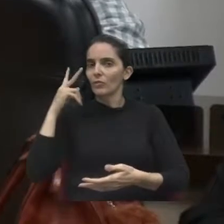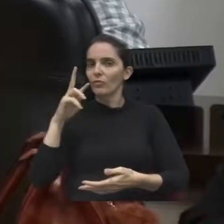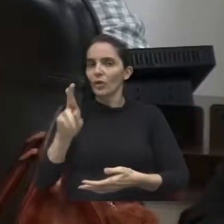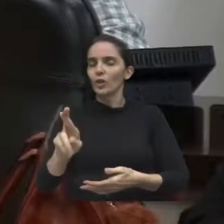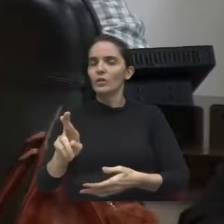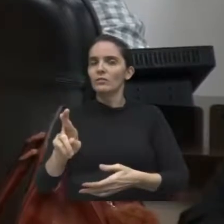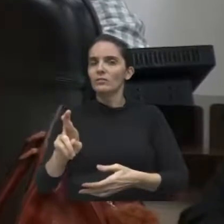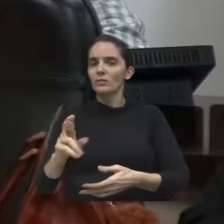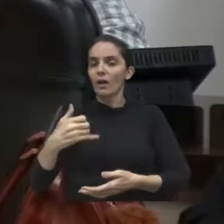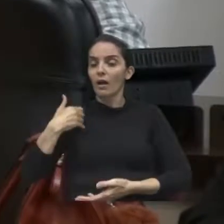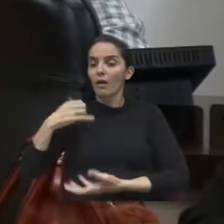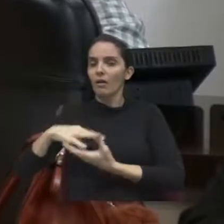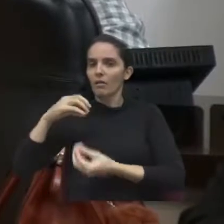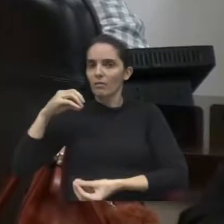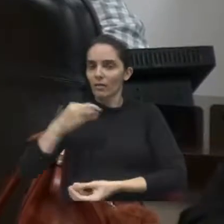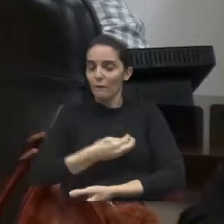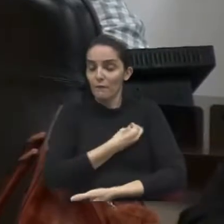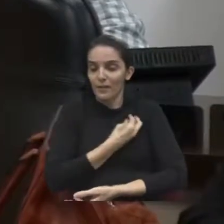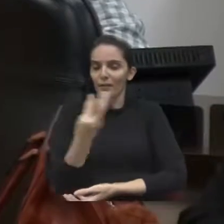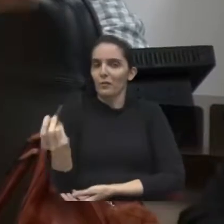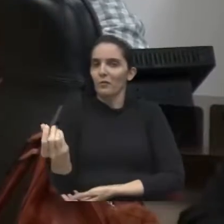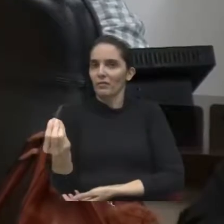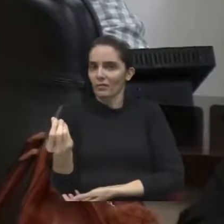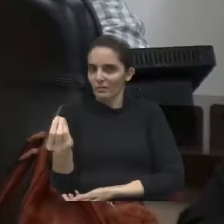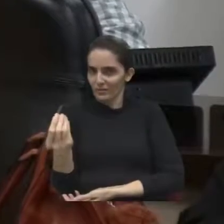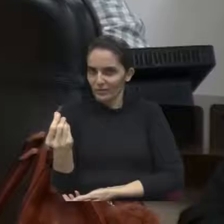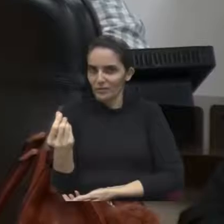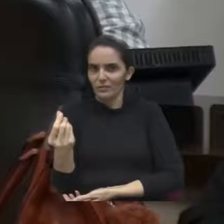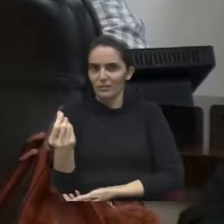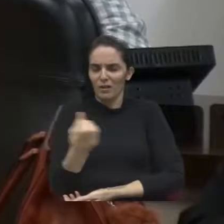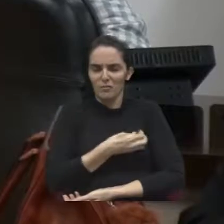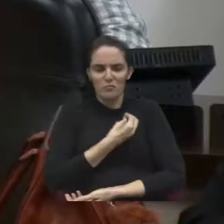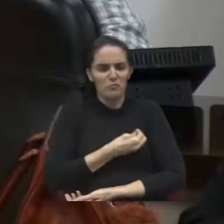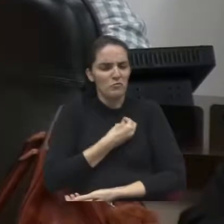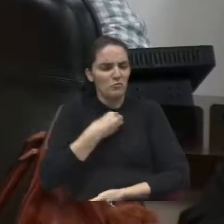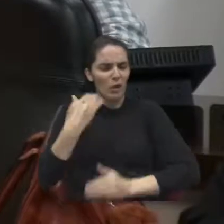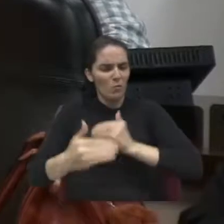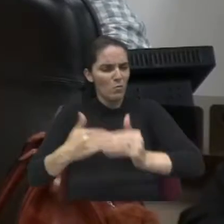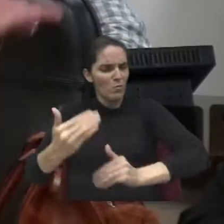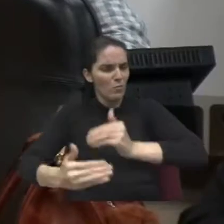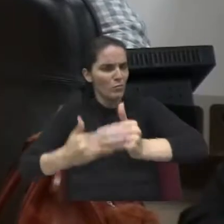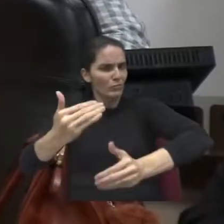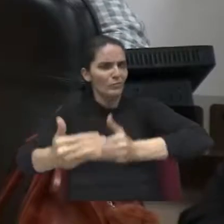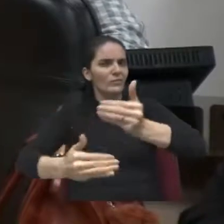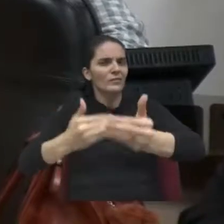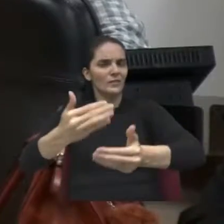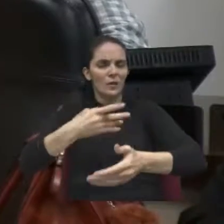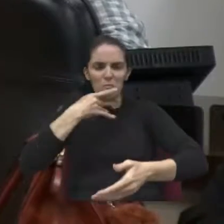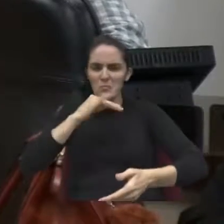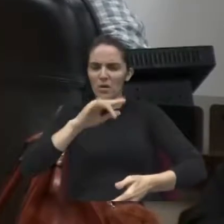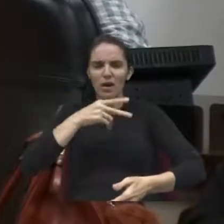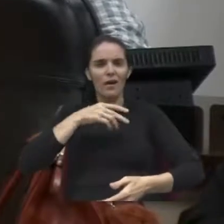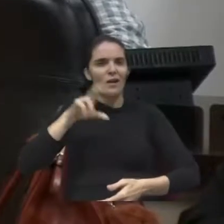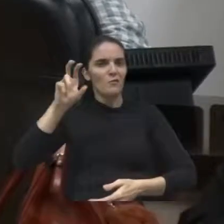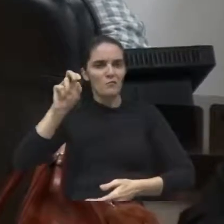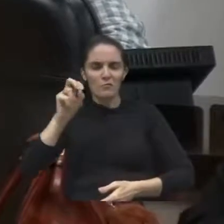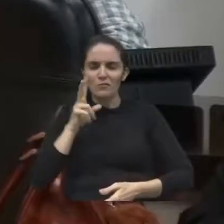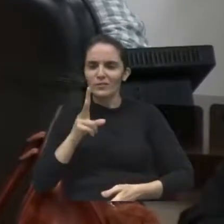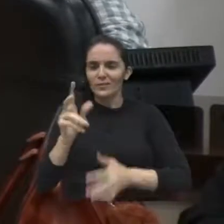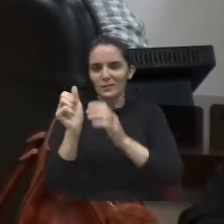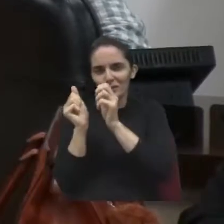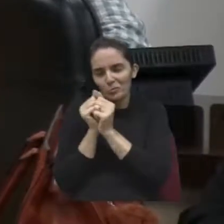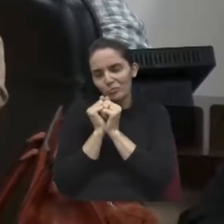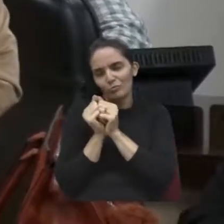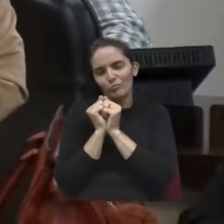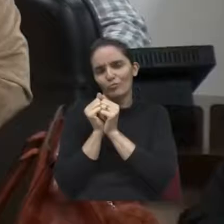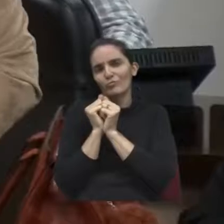tenha qualidade de vida, para que ele dure aí muito mais. E, com isso, nossos pais e avós vão estar sempre com a gente, pelo menos por um bom tempo.